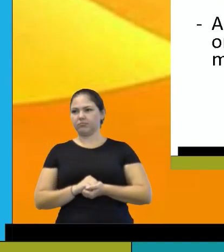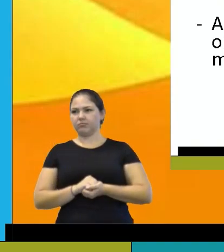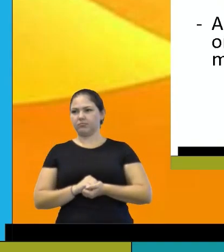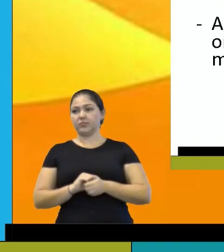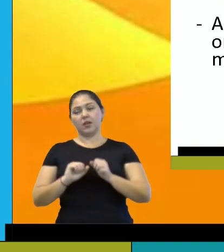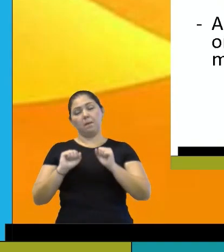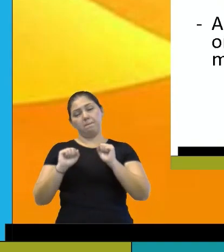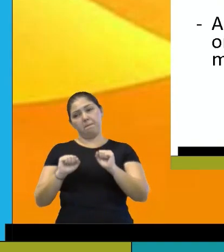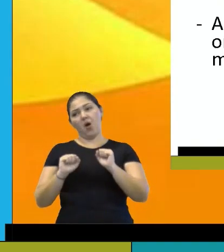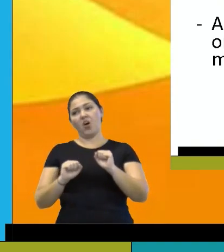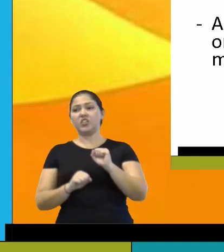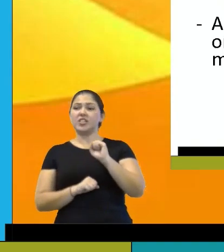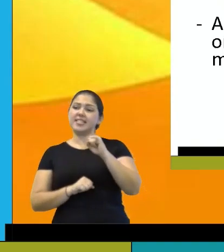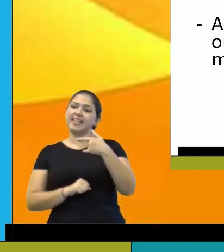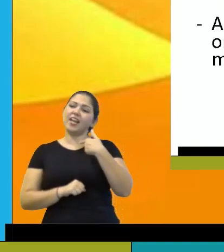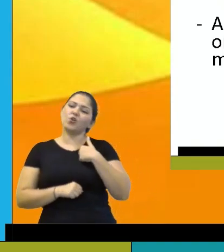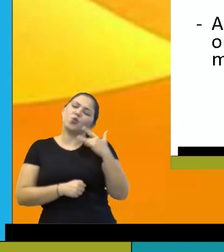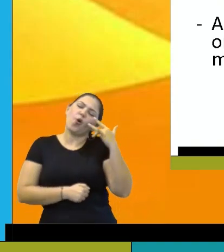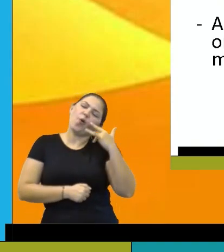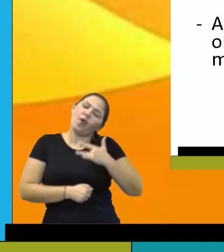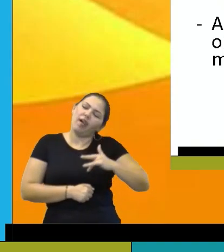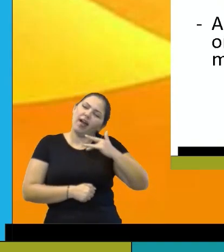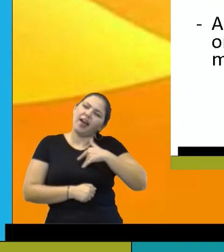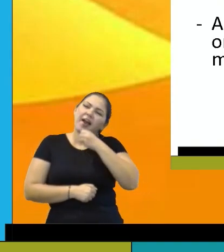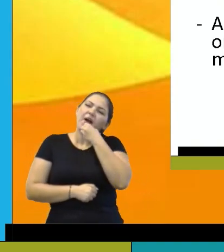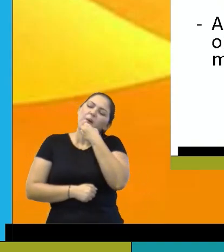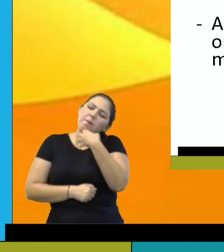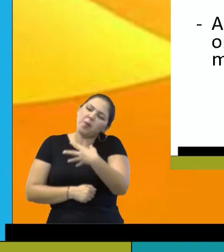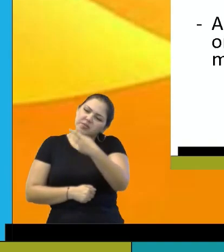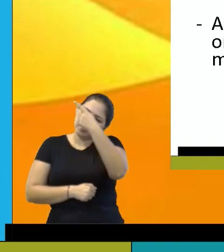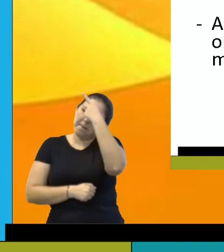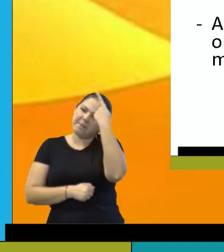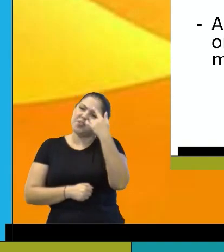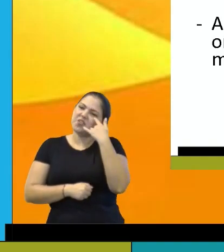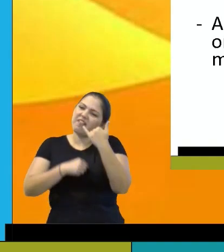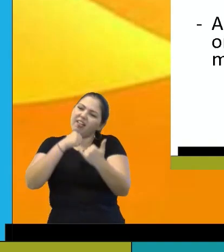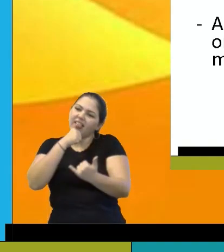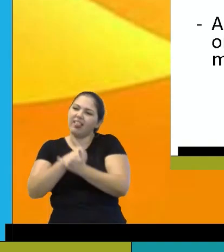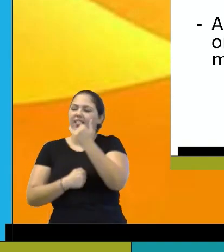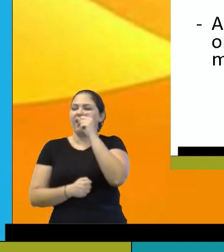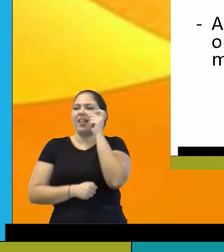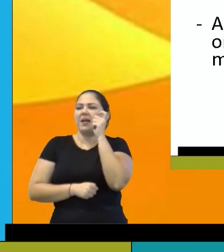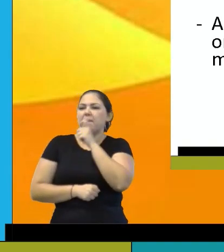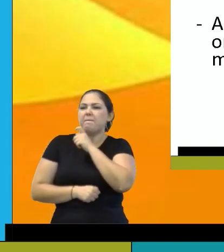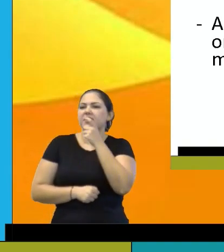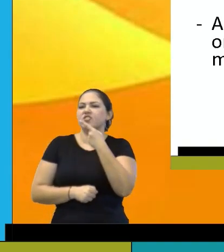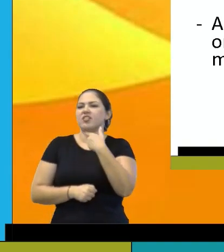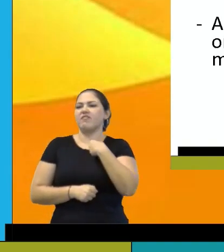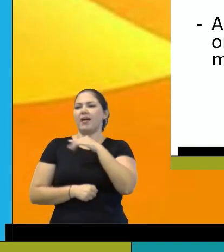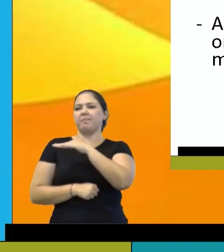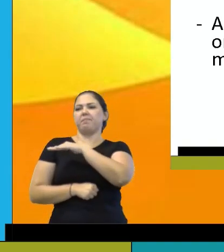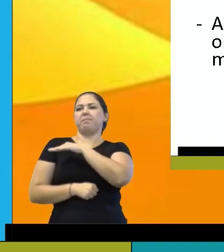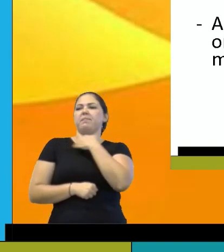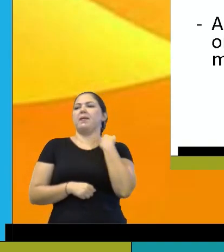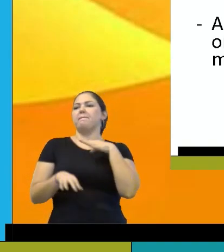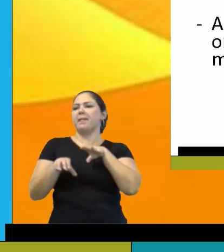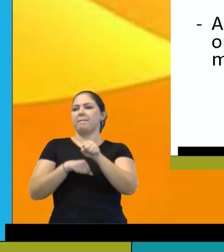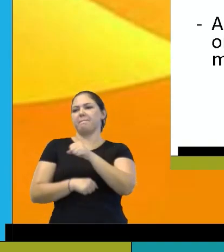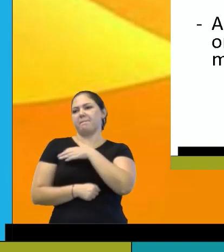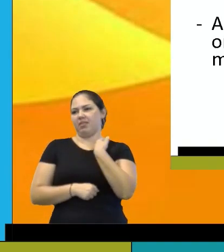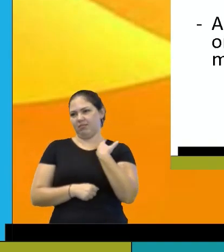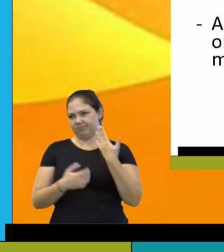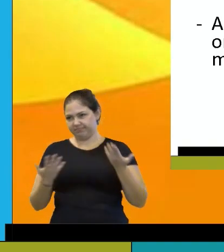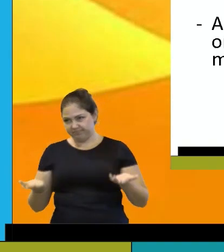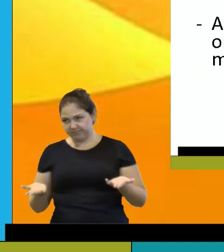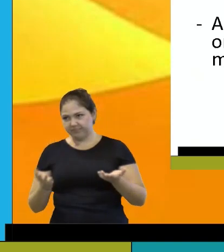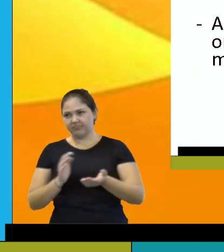que desejam ocupar o seu cargo. Por isso que o Maquiavel diz, olha, o bom governante não pode governar com base na